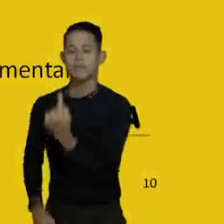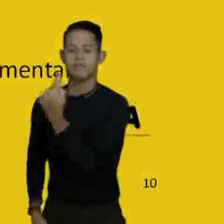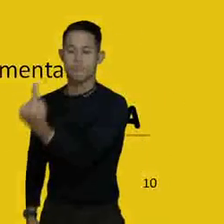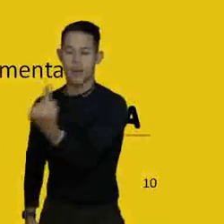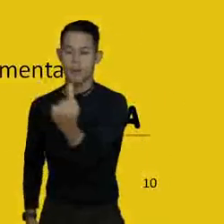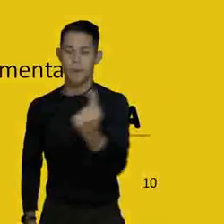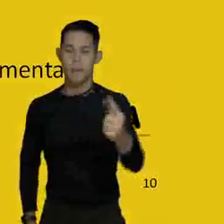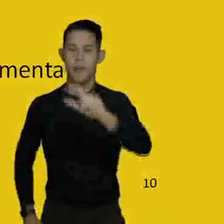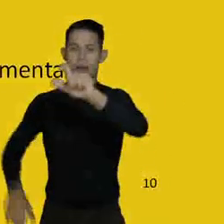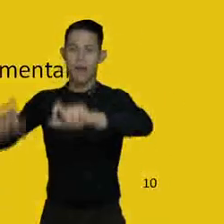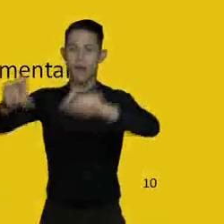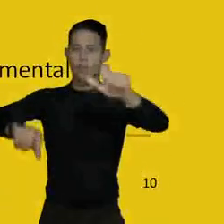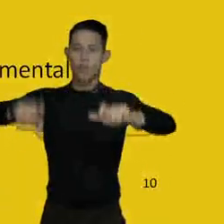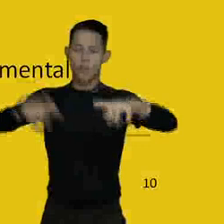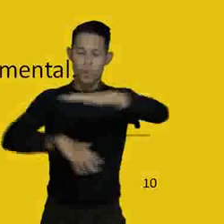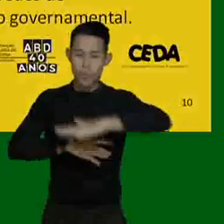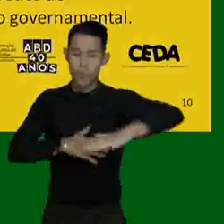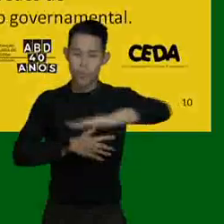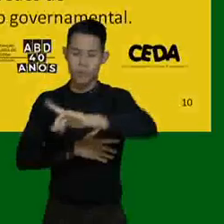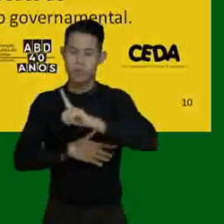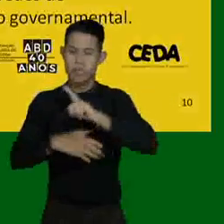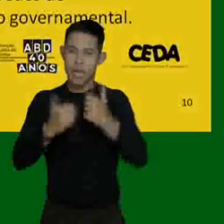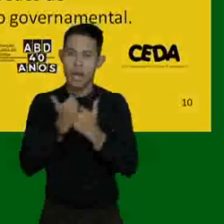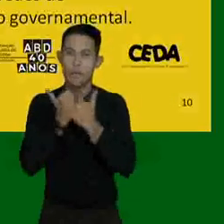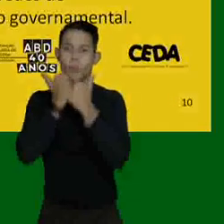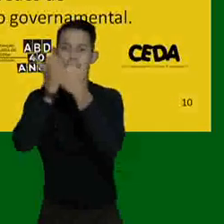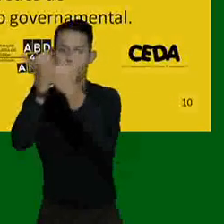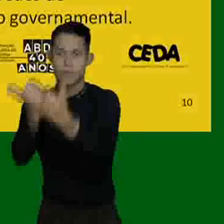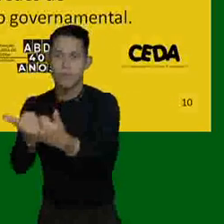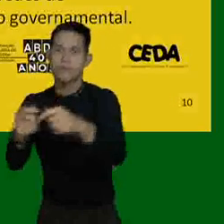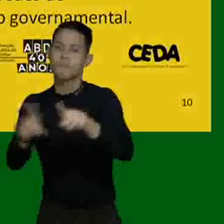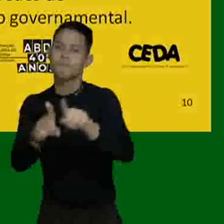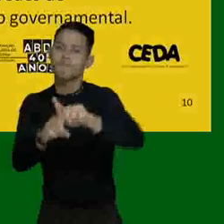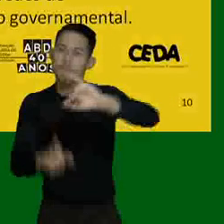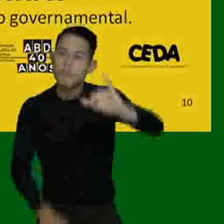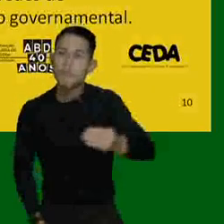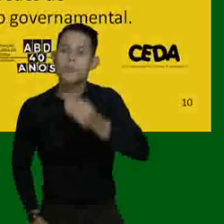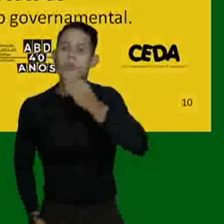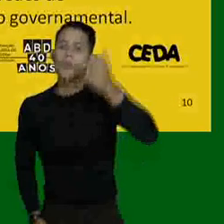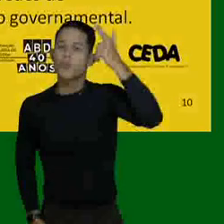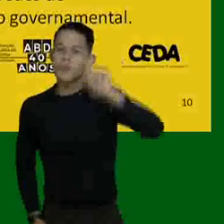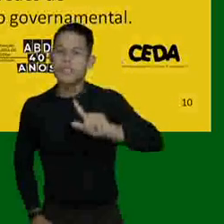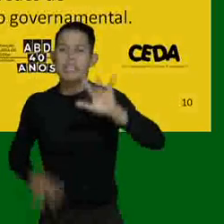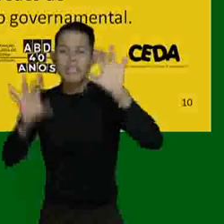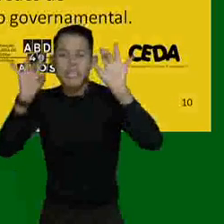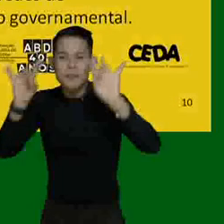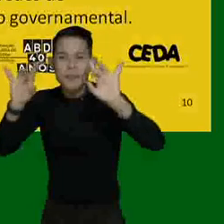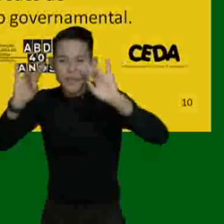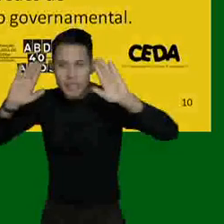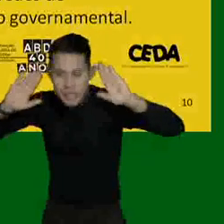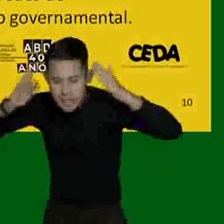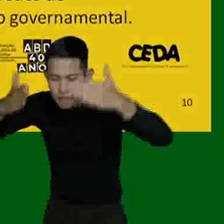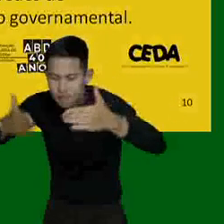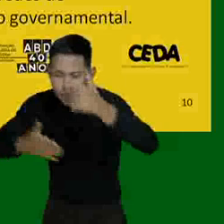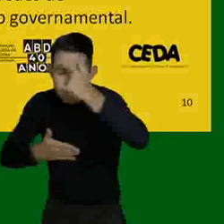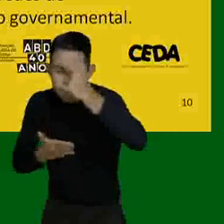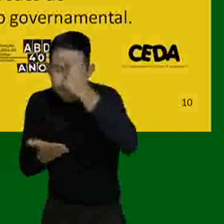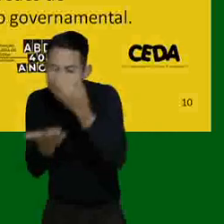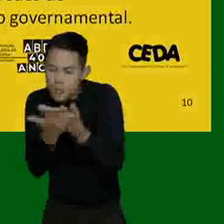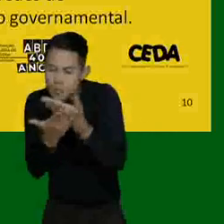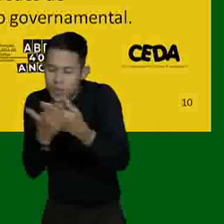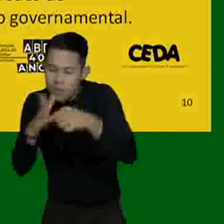seu acompanhamento para que el que os professores tenham a oportunidade de se especializarem de conhecerem melhor esses essas